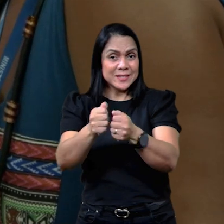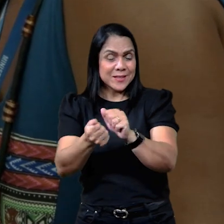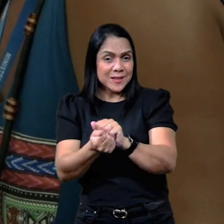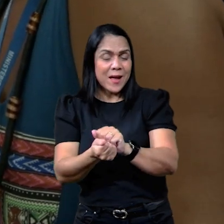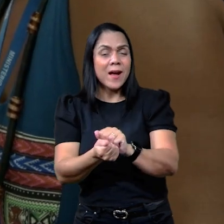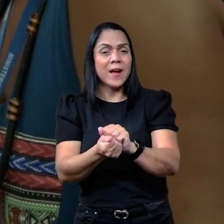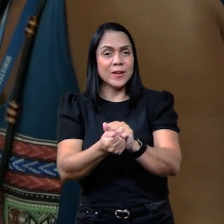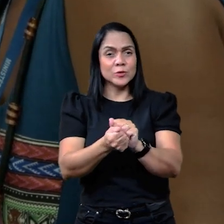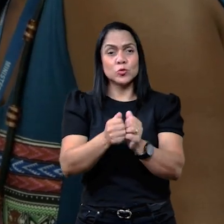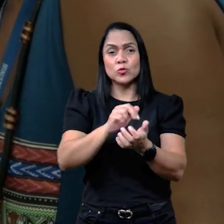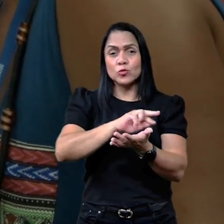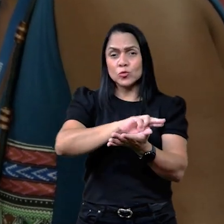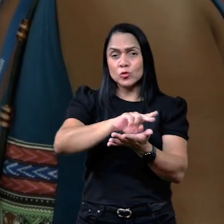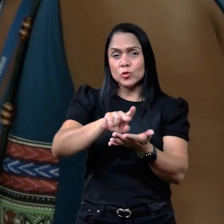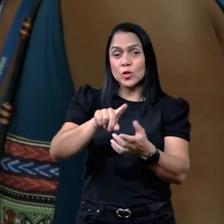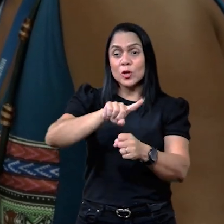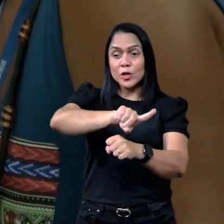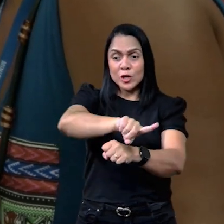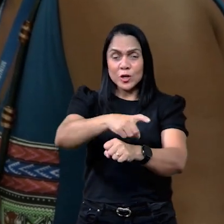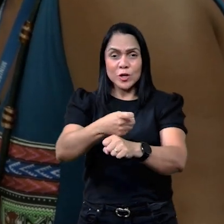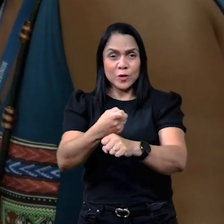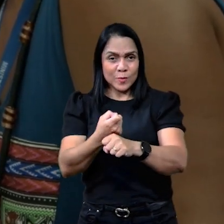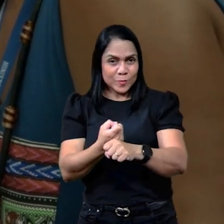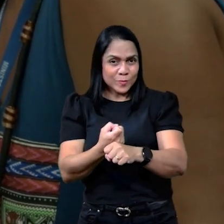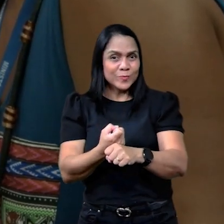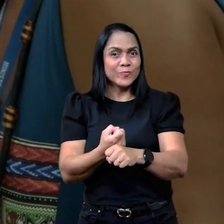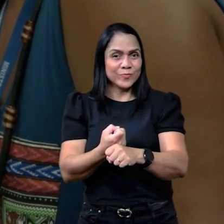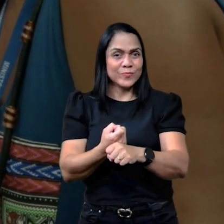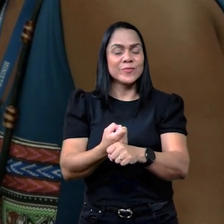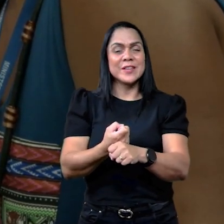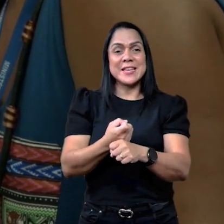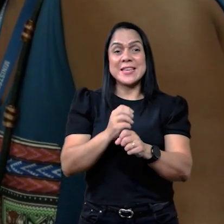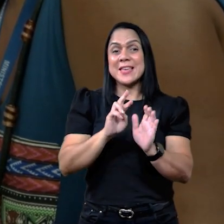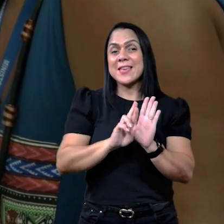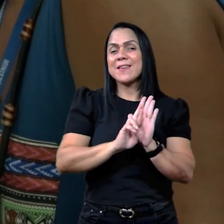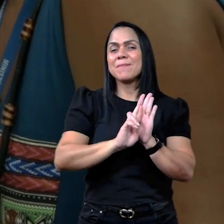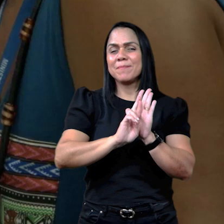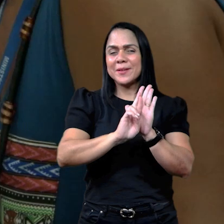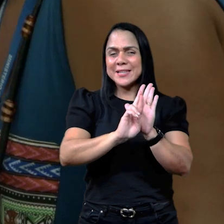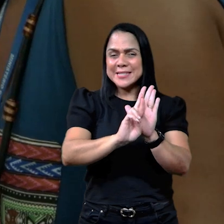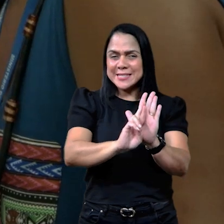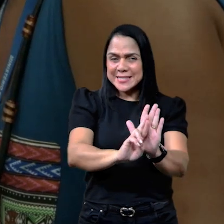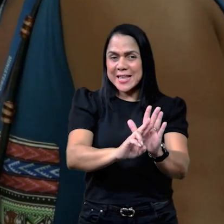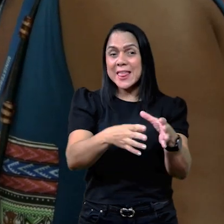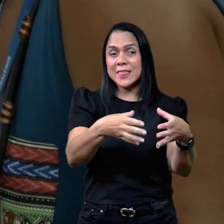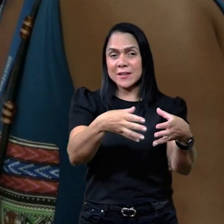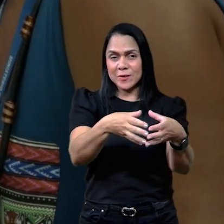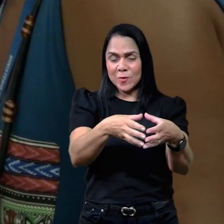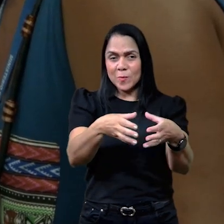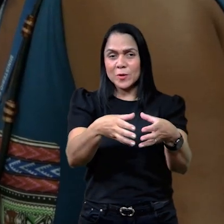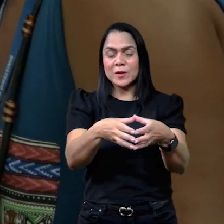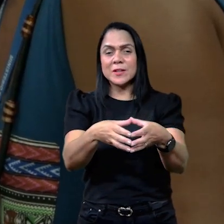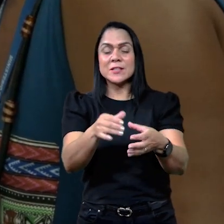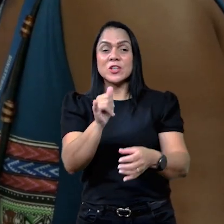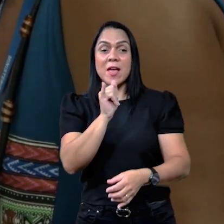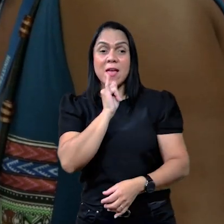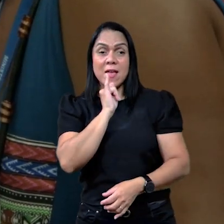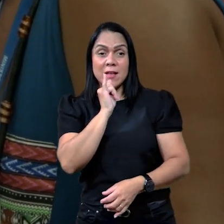tem muitos artesanatos quilombolas no país, bastante representativos,